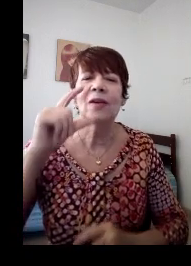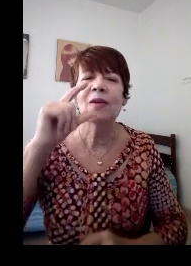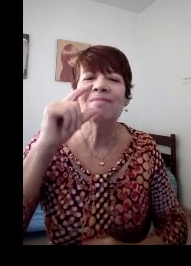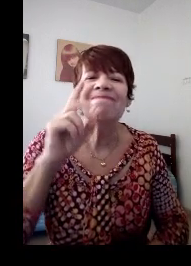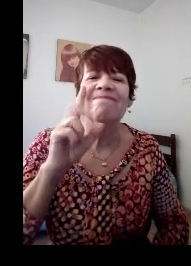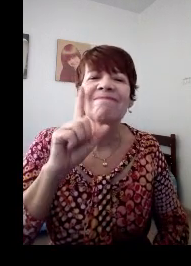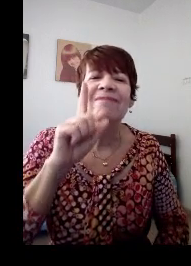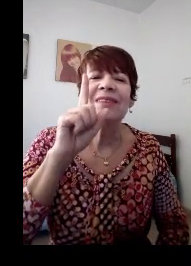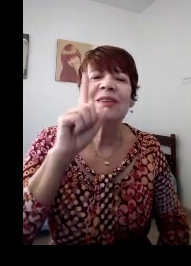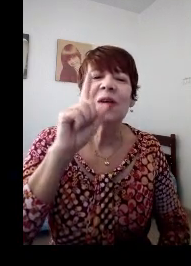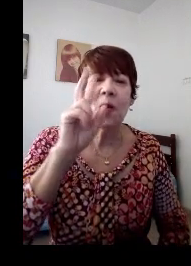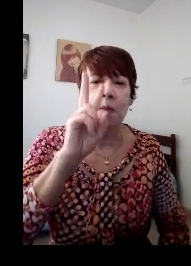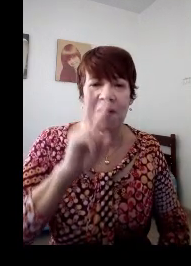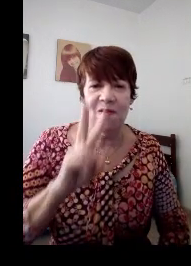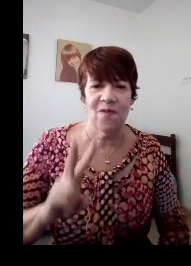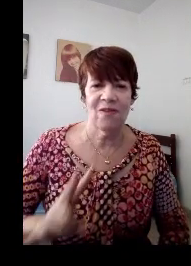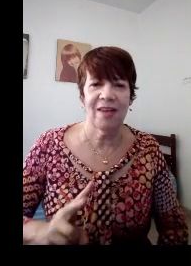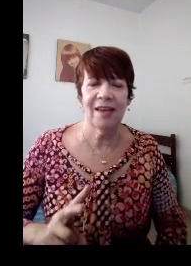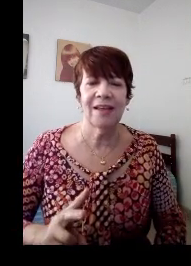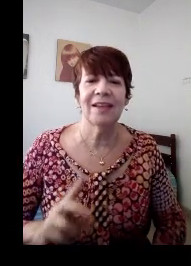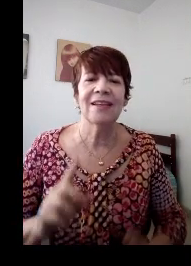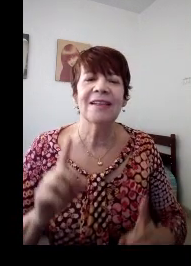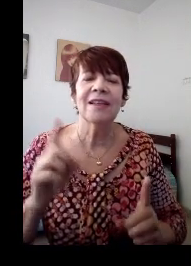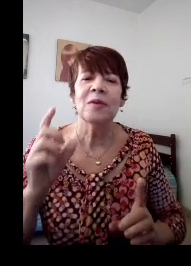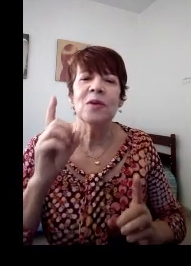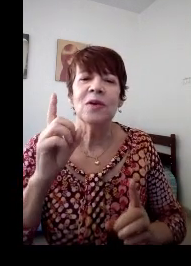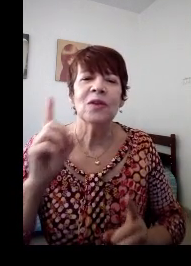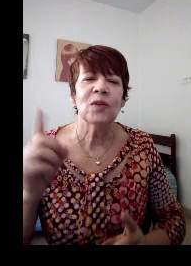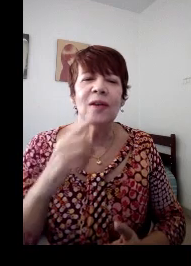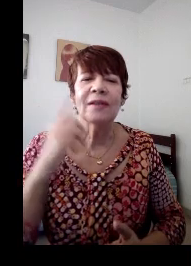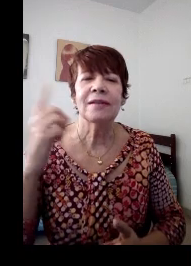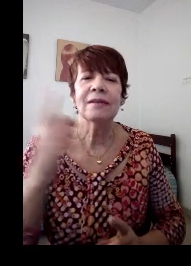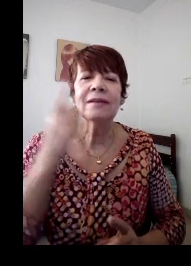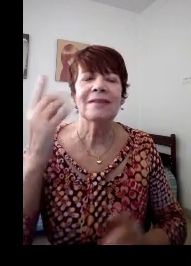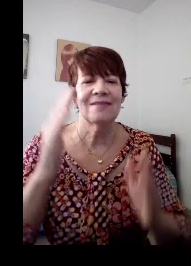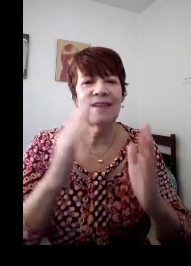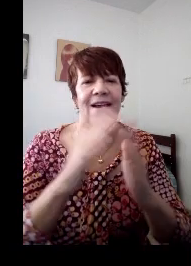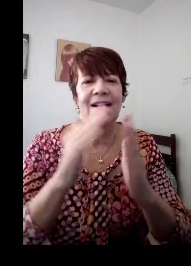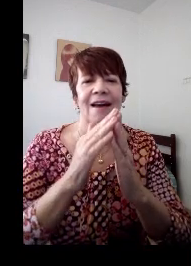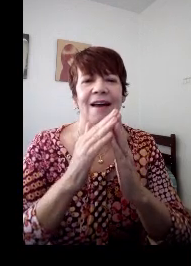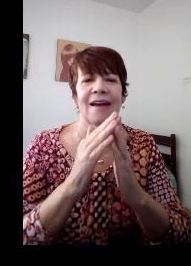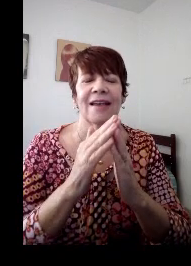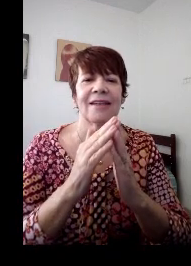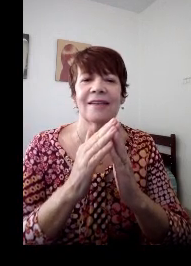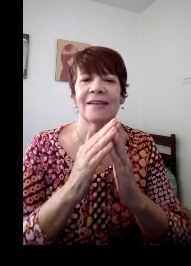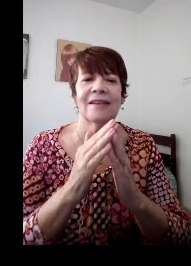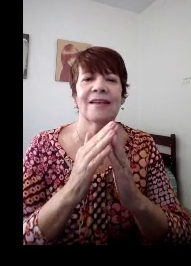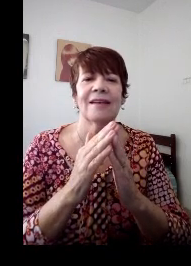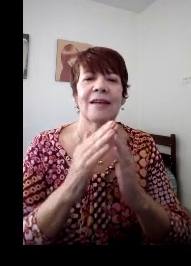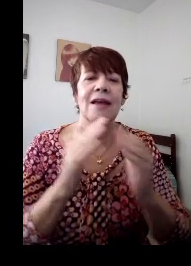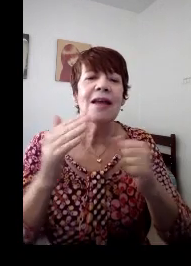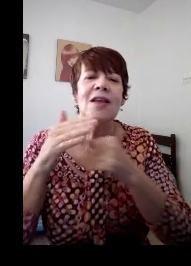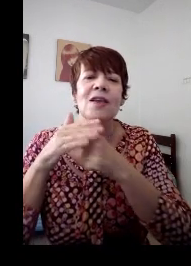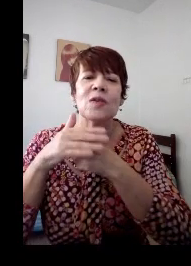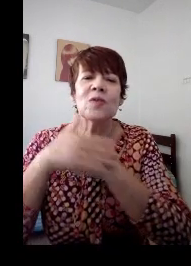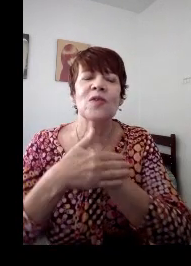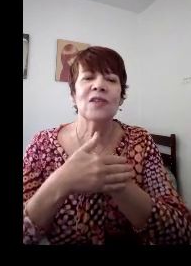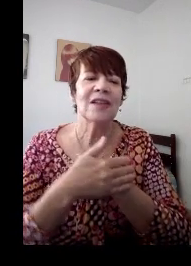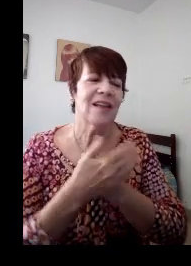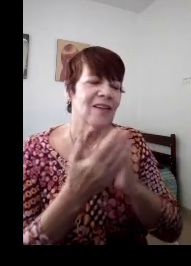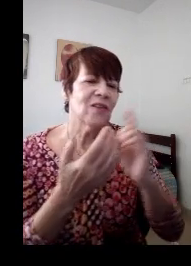palavras doces. Não, nós estamos sozinhos, ninguém vai ficar